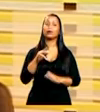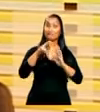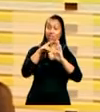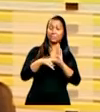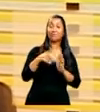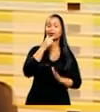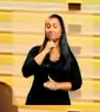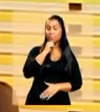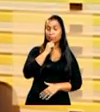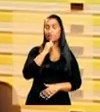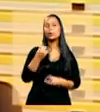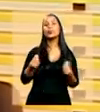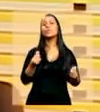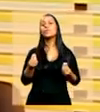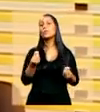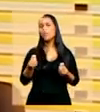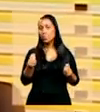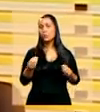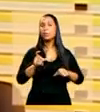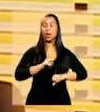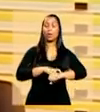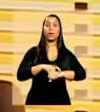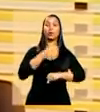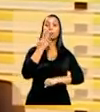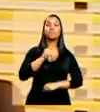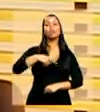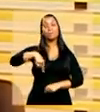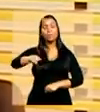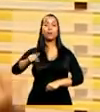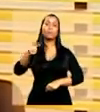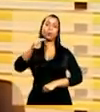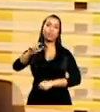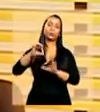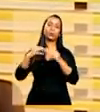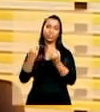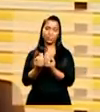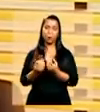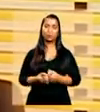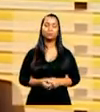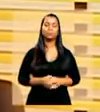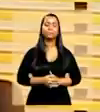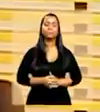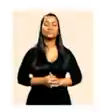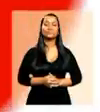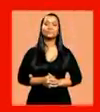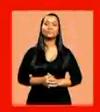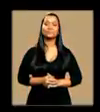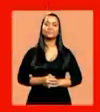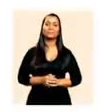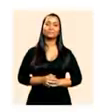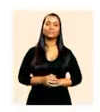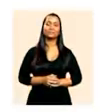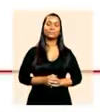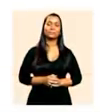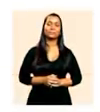as regras da mãe e como fica na hora que essa criança vai para a casa de um outro familiar. Vamos conferir.